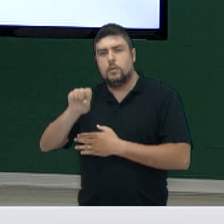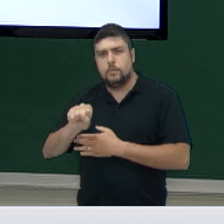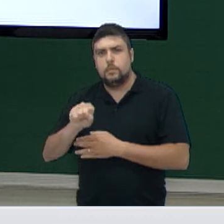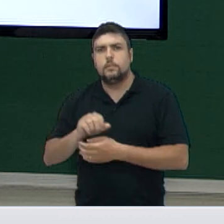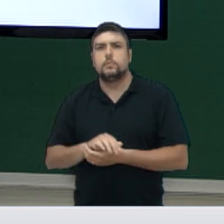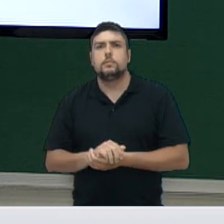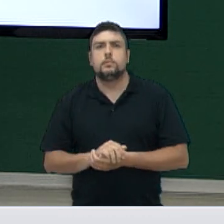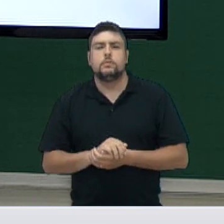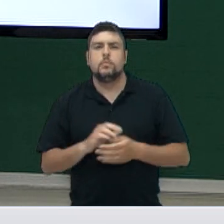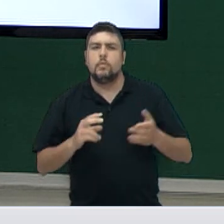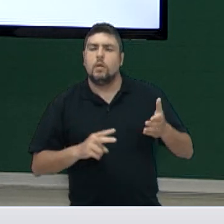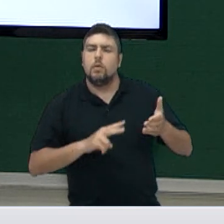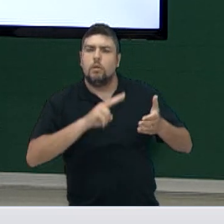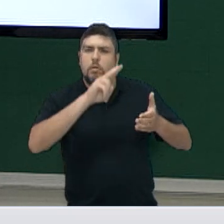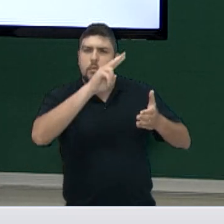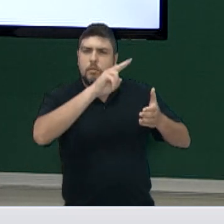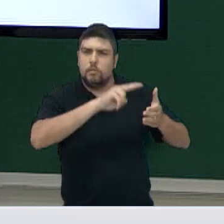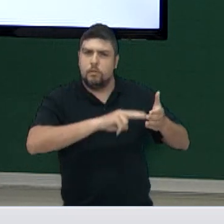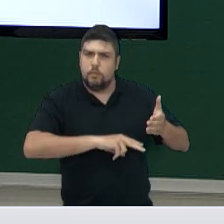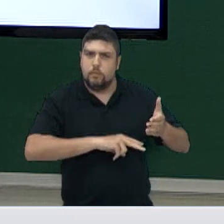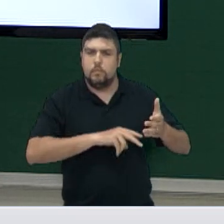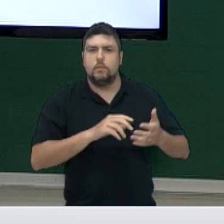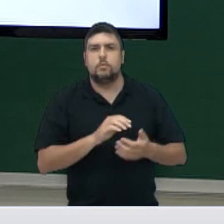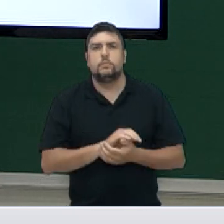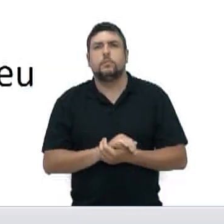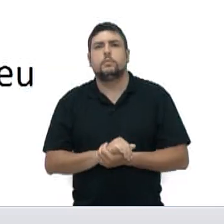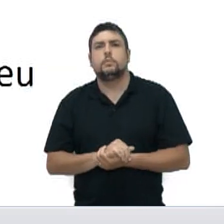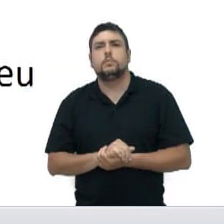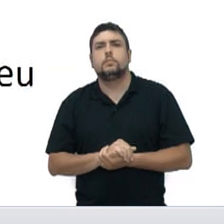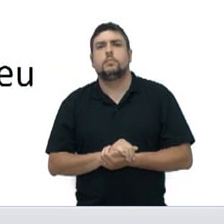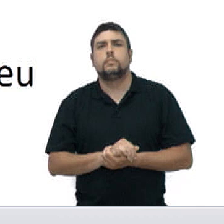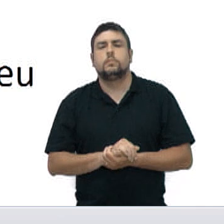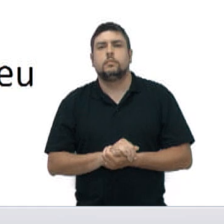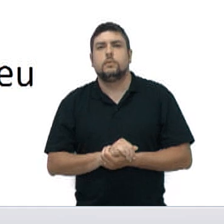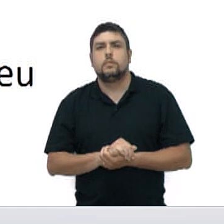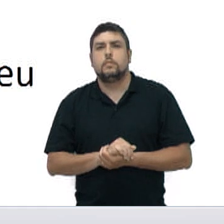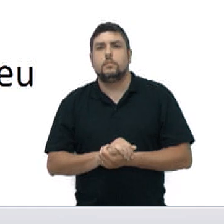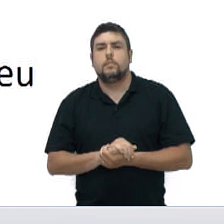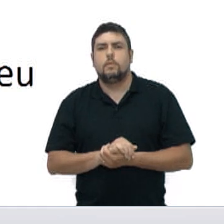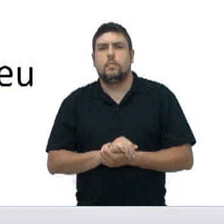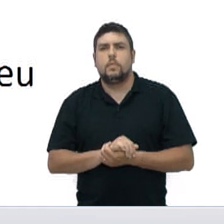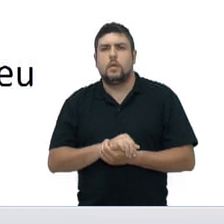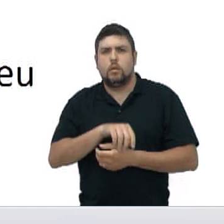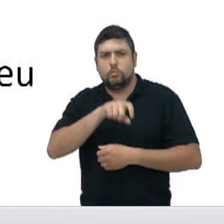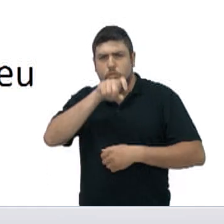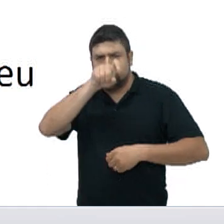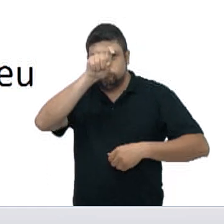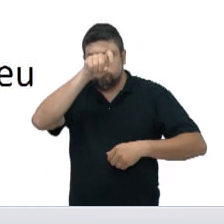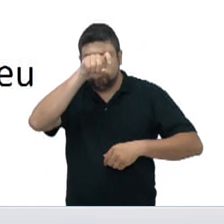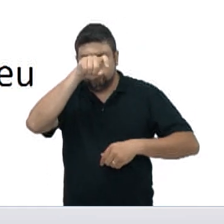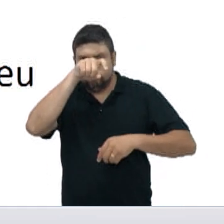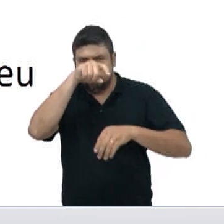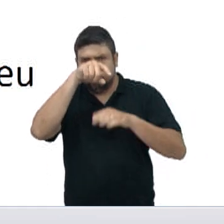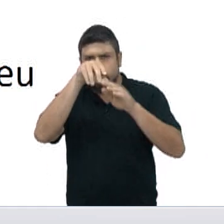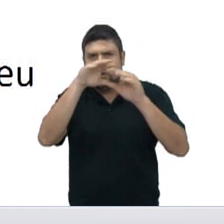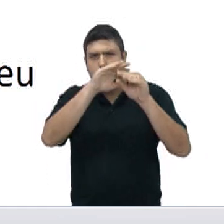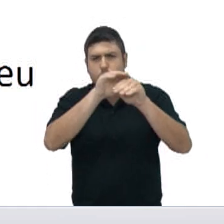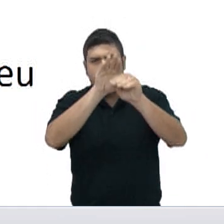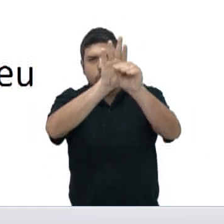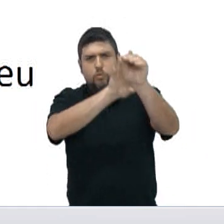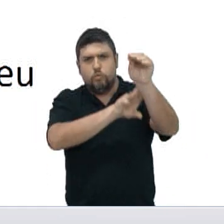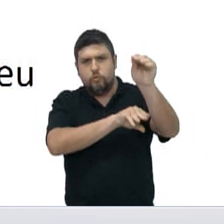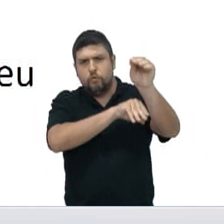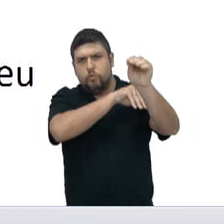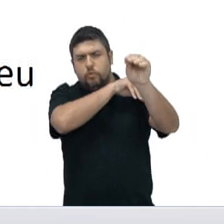você acompanhasse essa leitura. A arara é uma ave rara, pois o homem